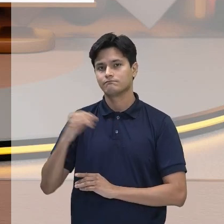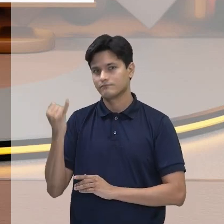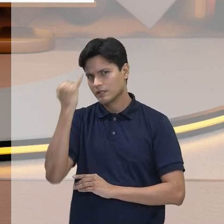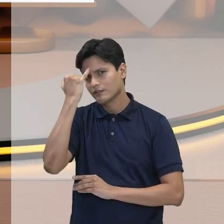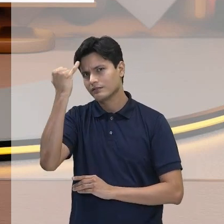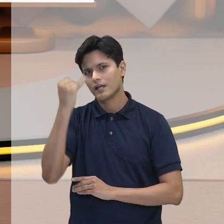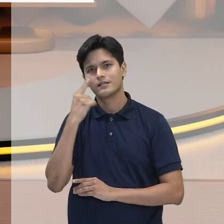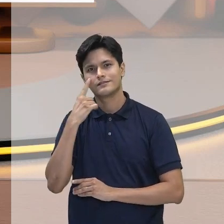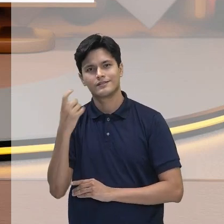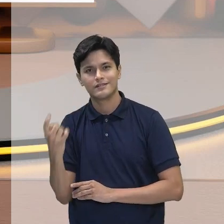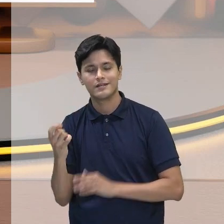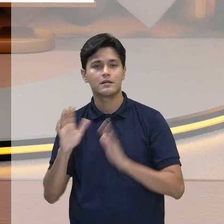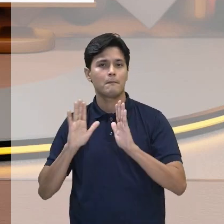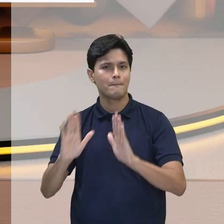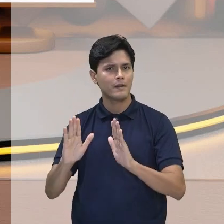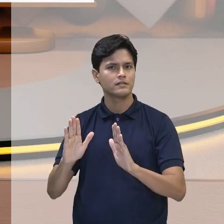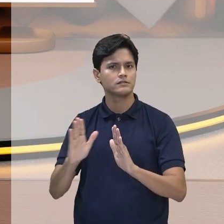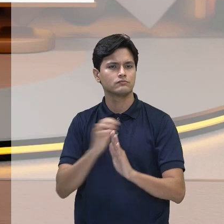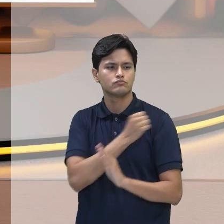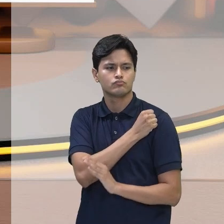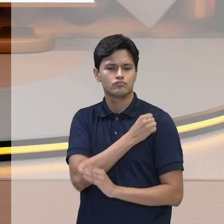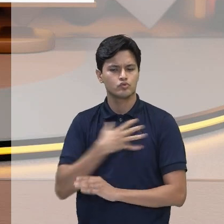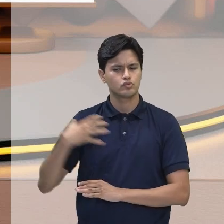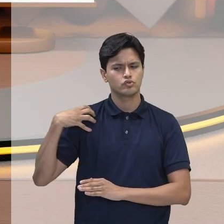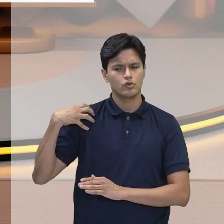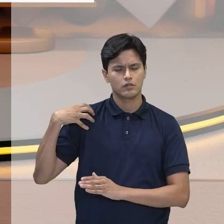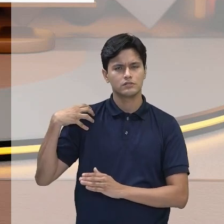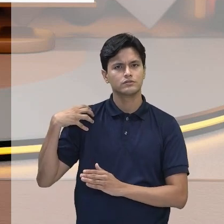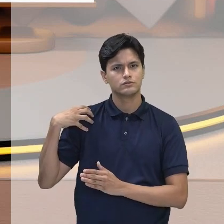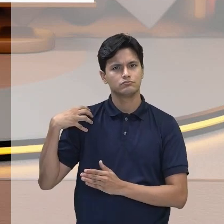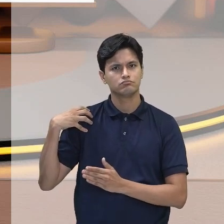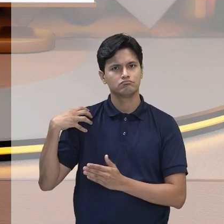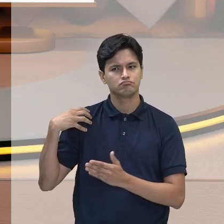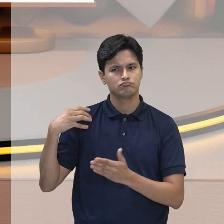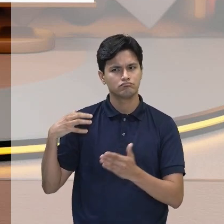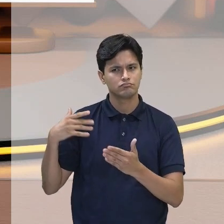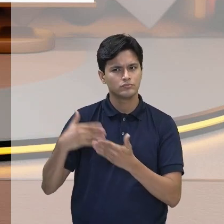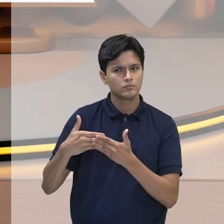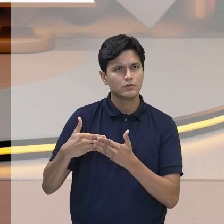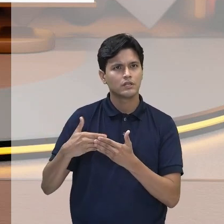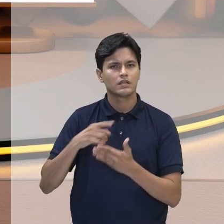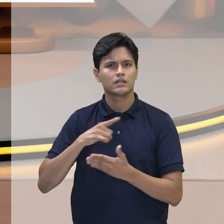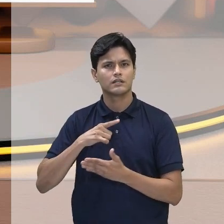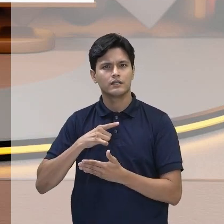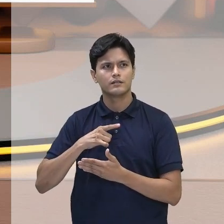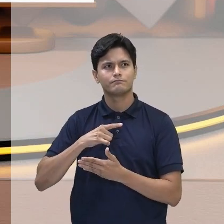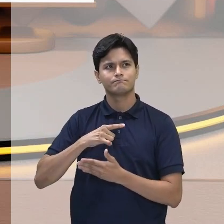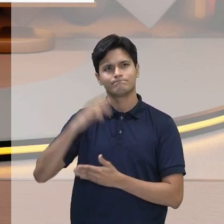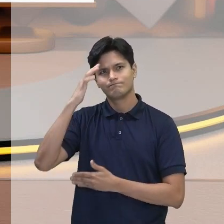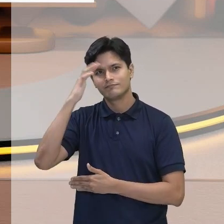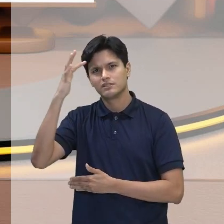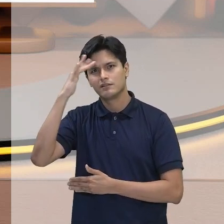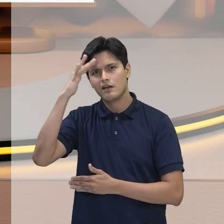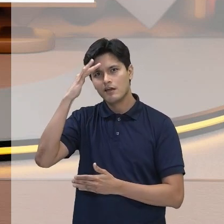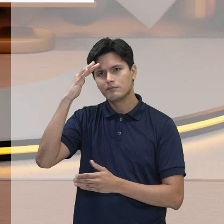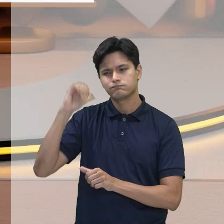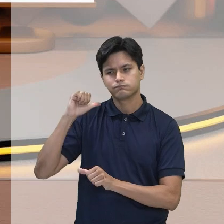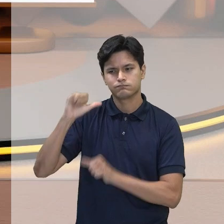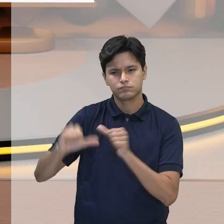e quando chega em Sócrates, o Sócrates meio que engessa esse pensamento. Olha que